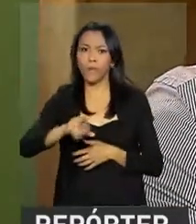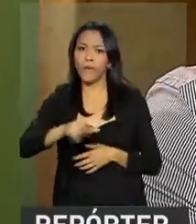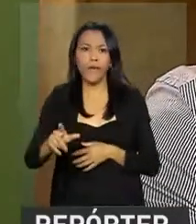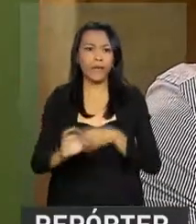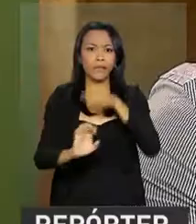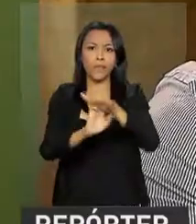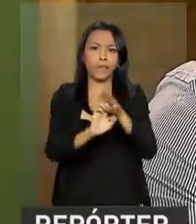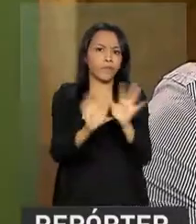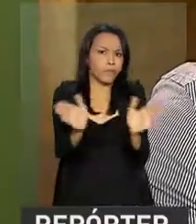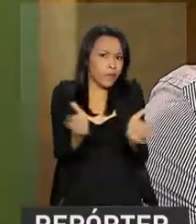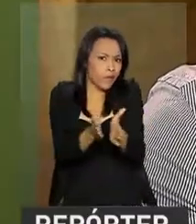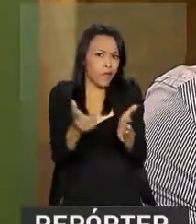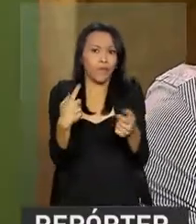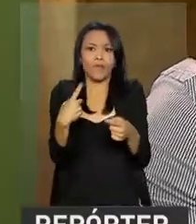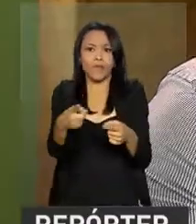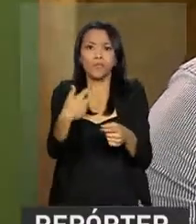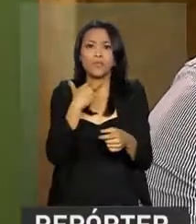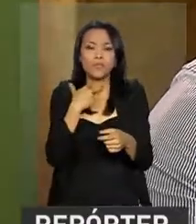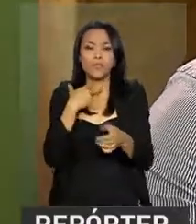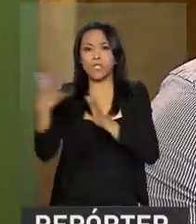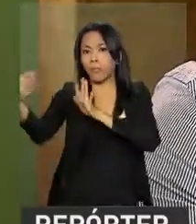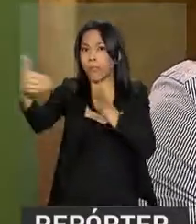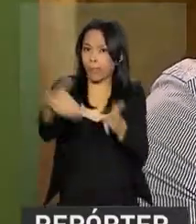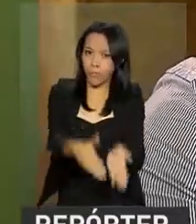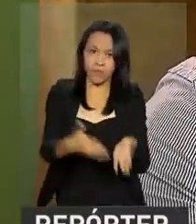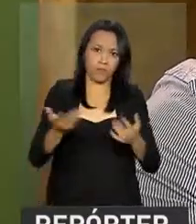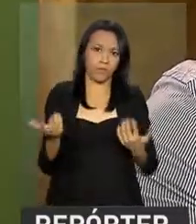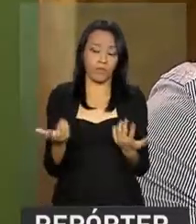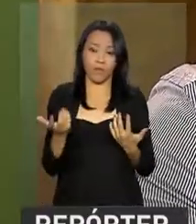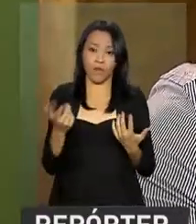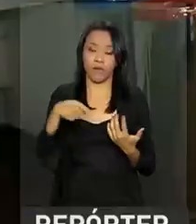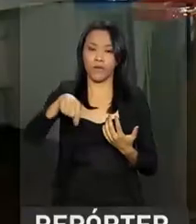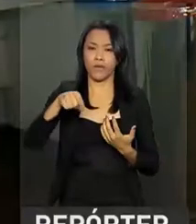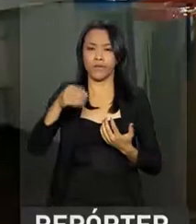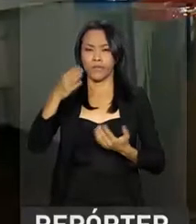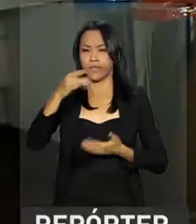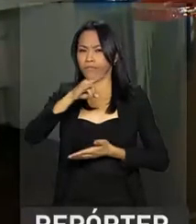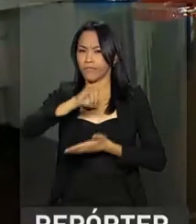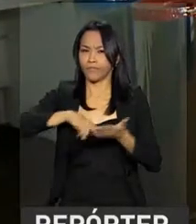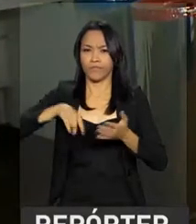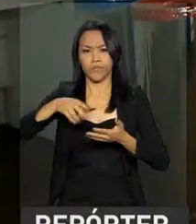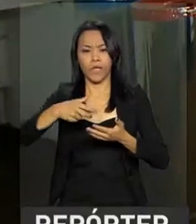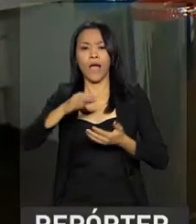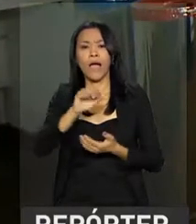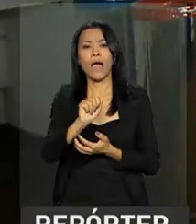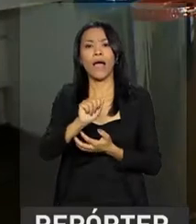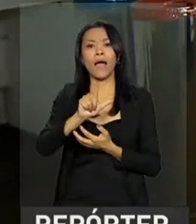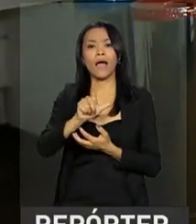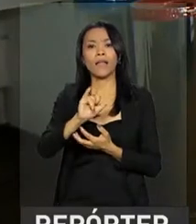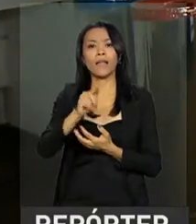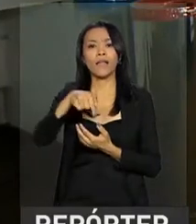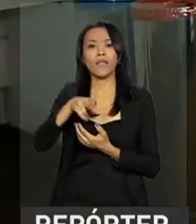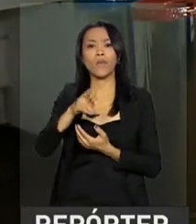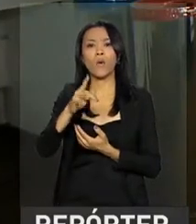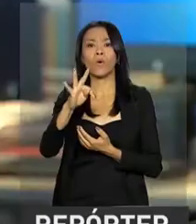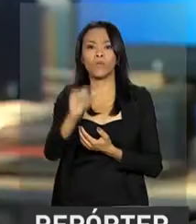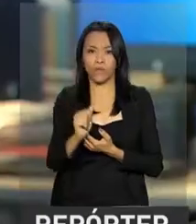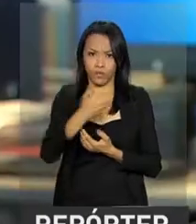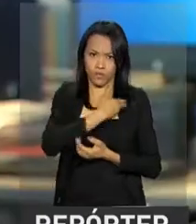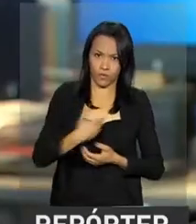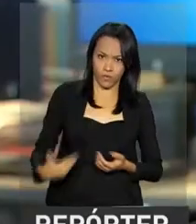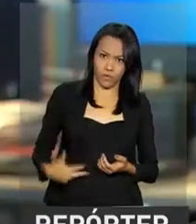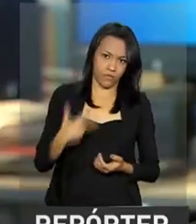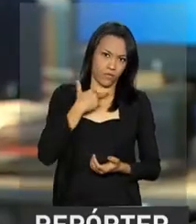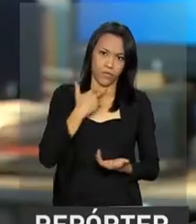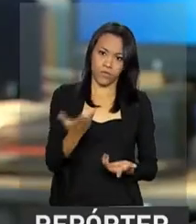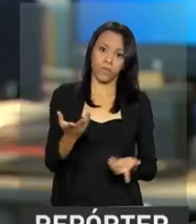alíquota subsidiado pelo governo um alíquota de incentivo alíquota menor mas antes de fazer a inscrição este analista recomenda que o